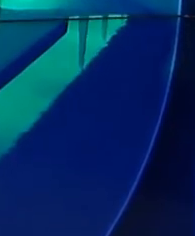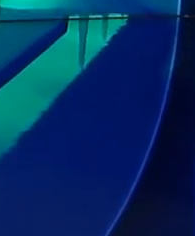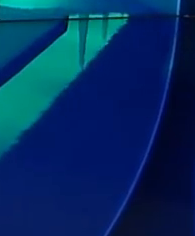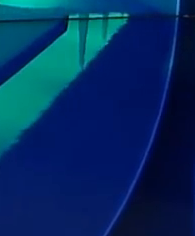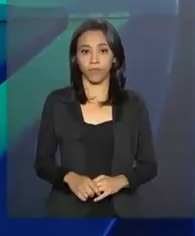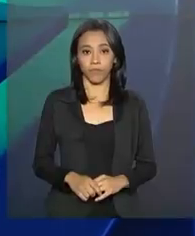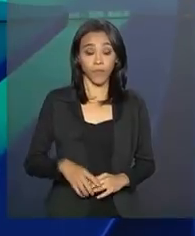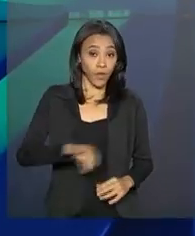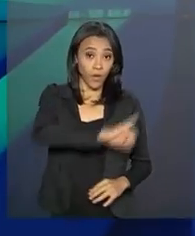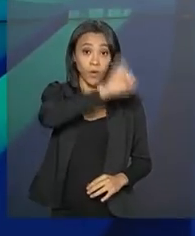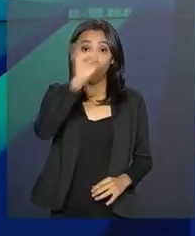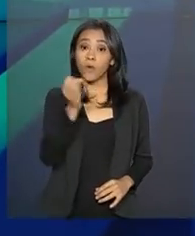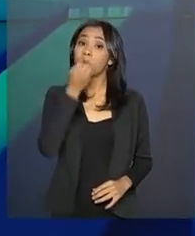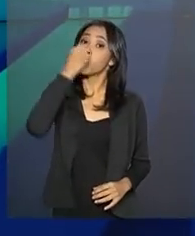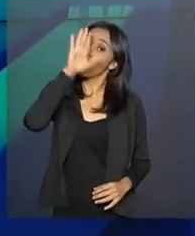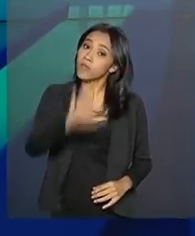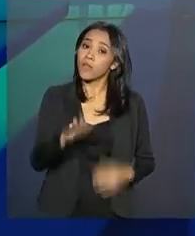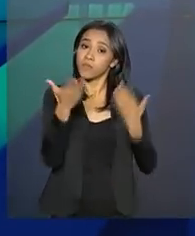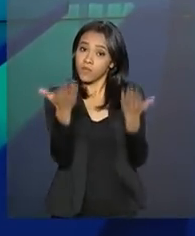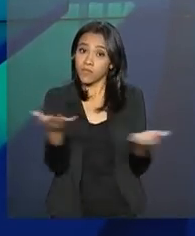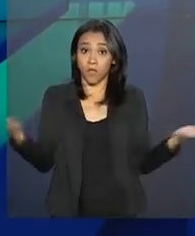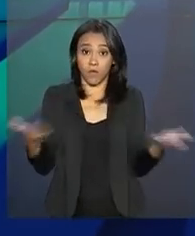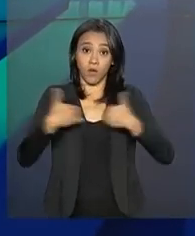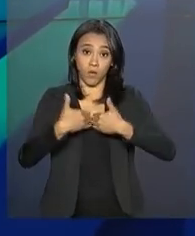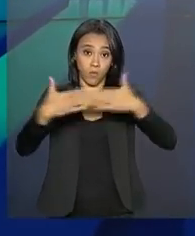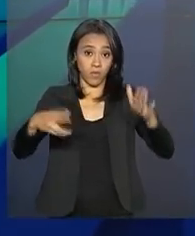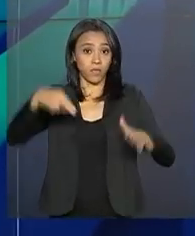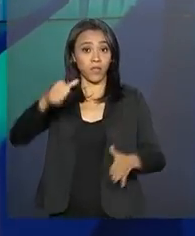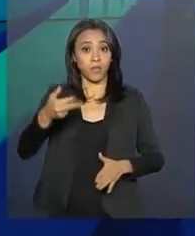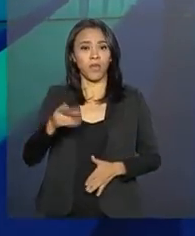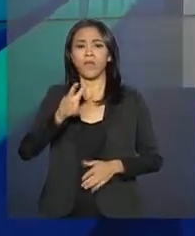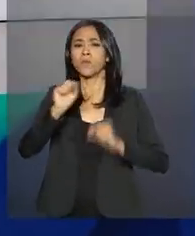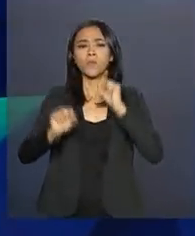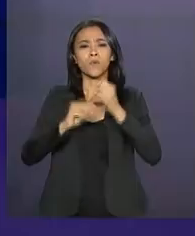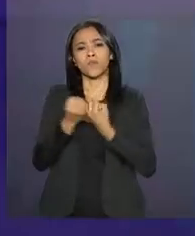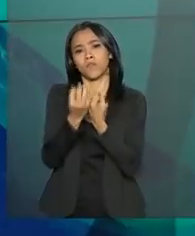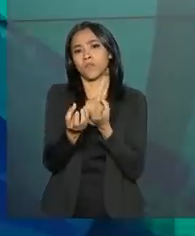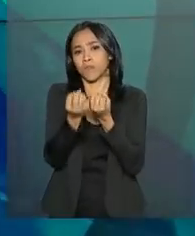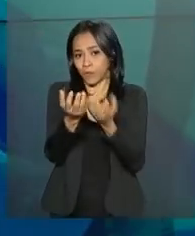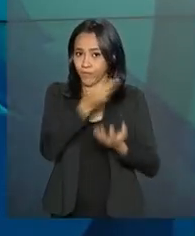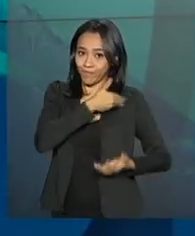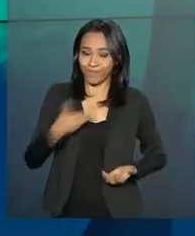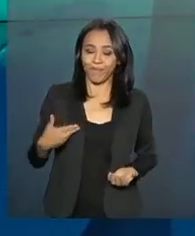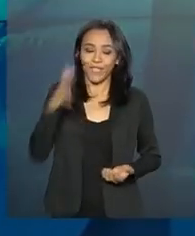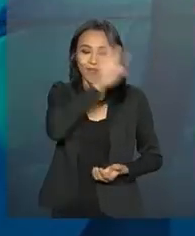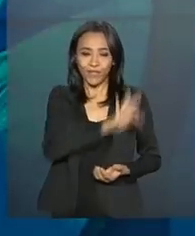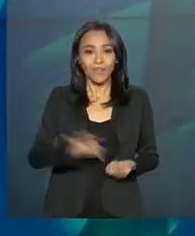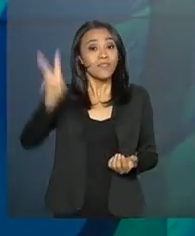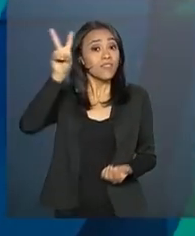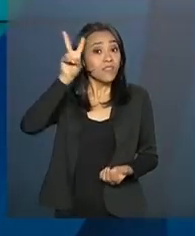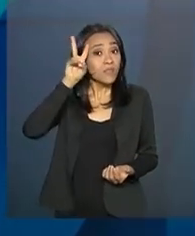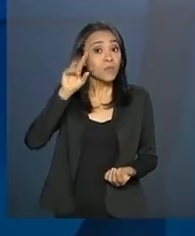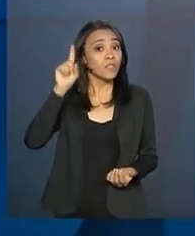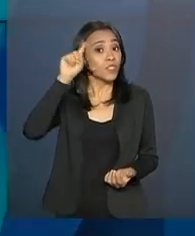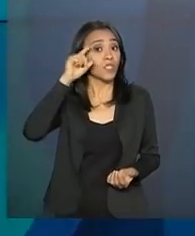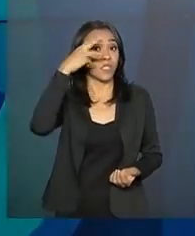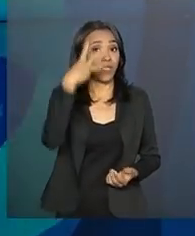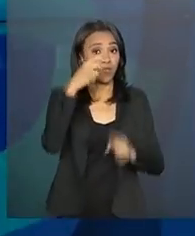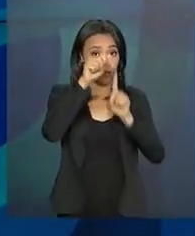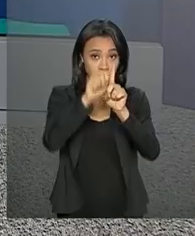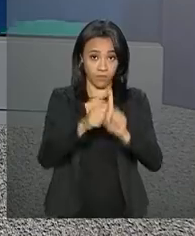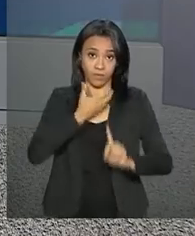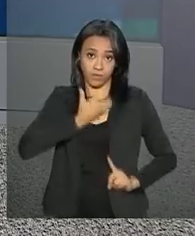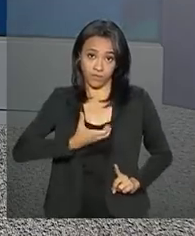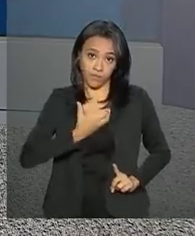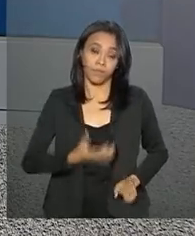Olá, boa tarde para você. Começa agora o repórter NBR com as notícias do governo federal desta segunda-feira, 3 de dezembro.